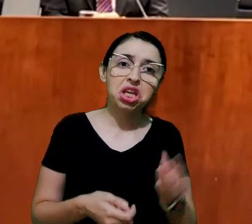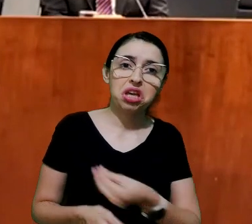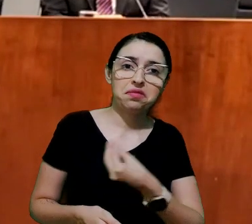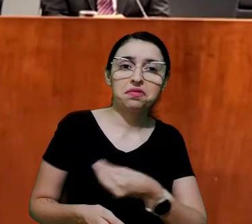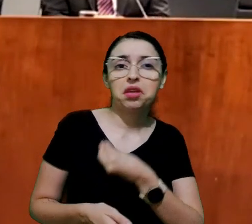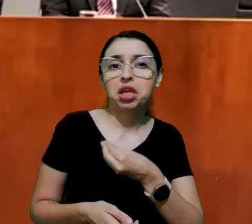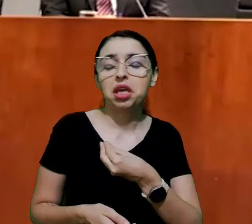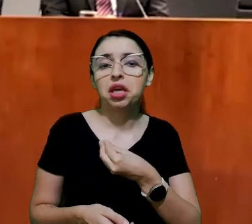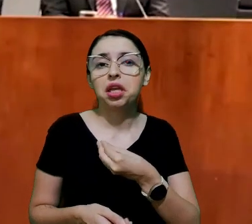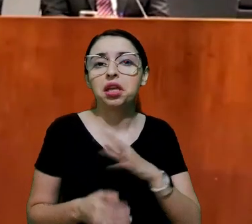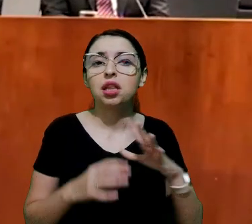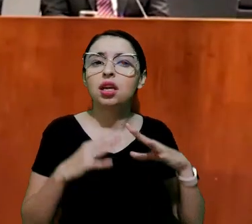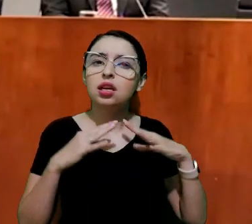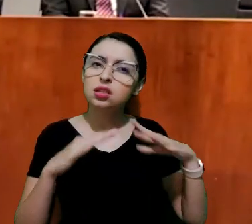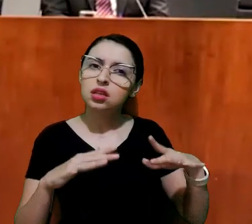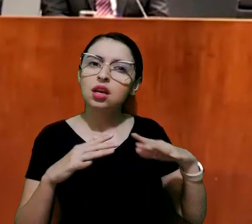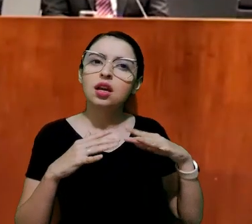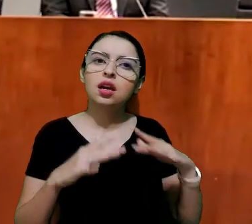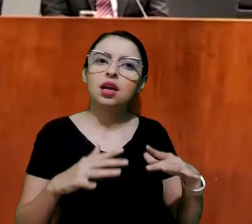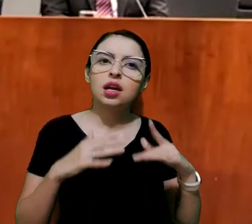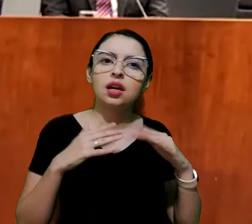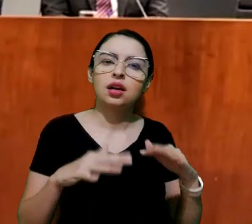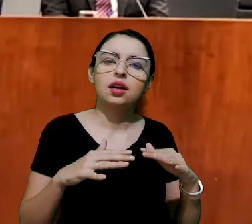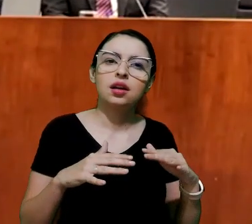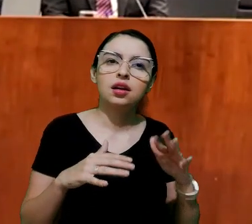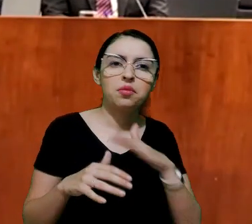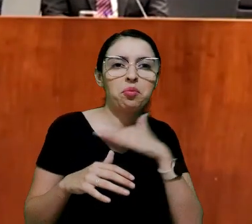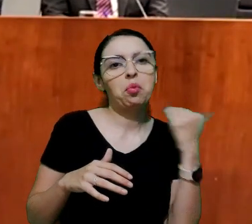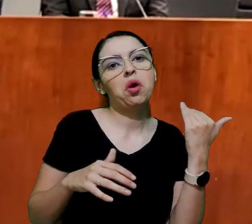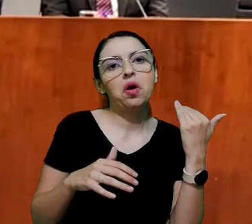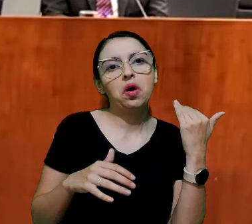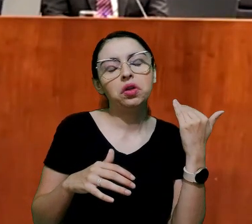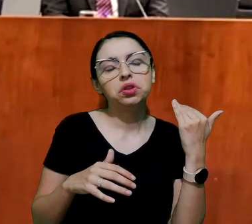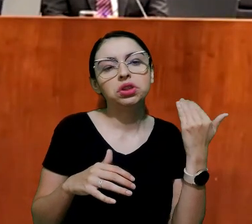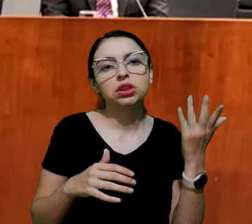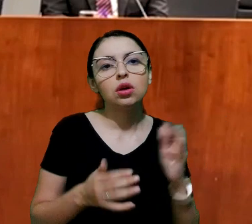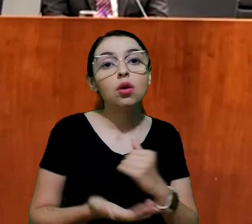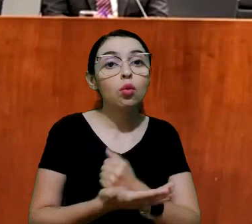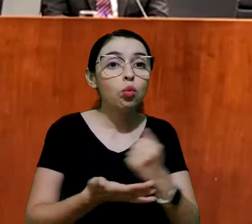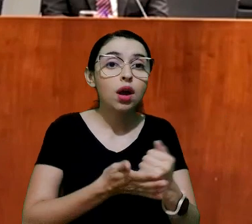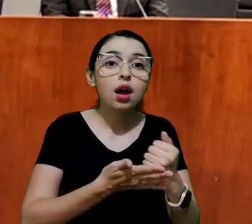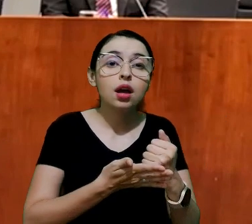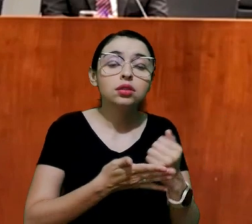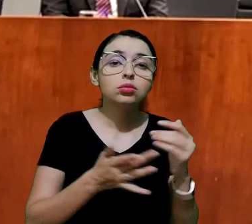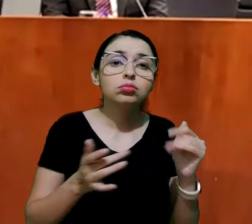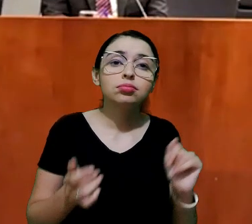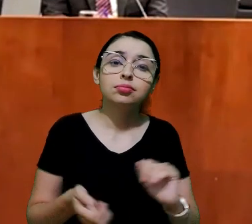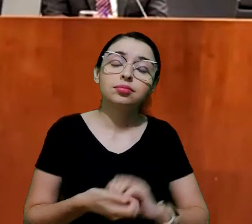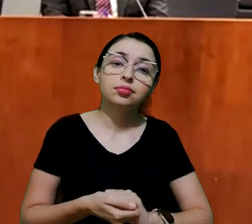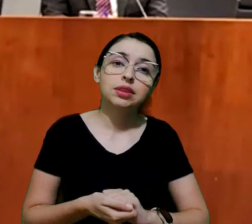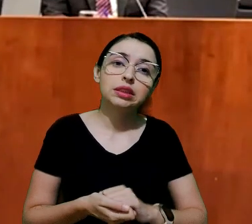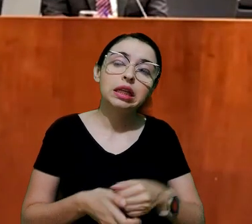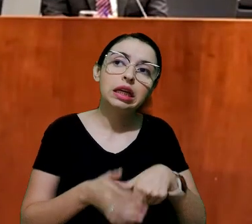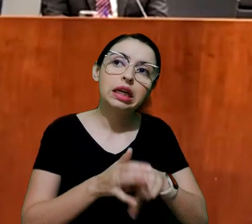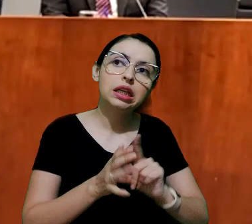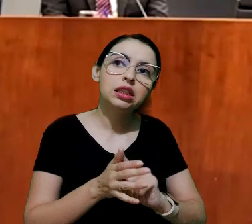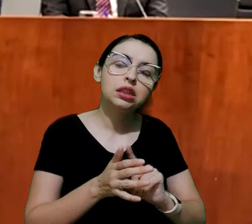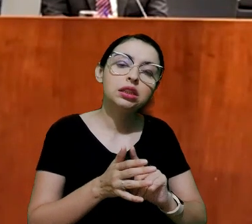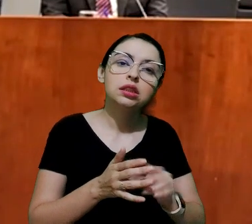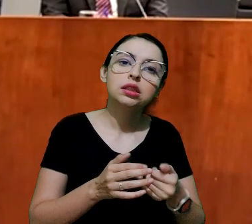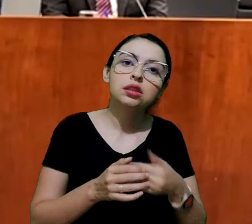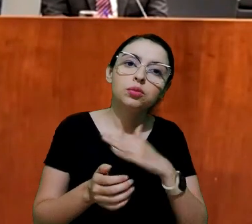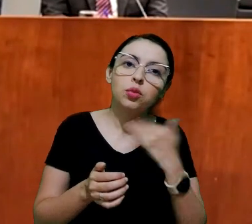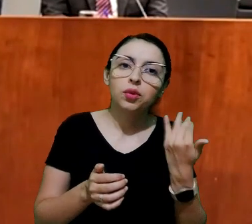manifestações que tenham eficácia causa-mortes? Será que o contrato, um pacto antinupcial, pode ser